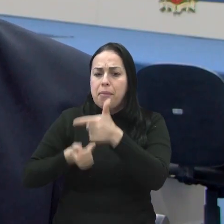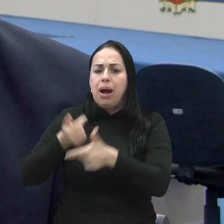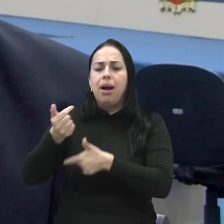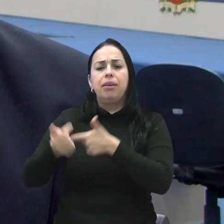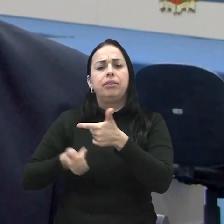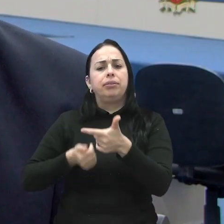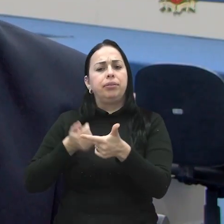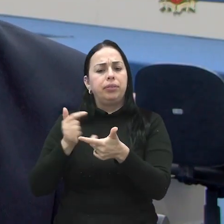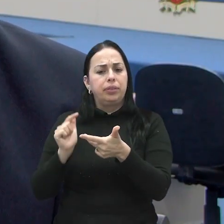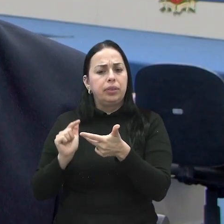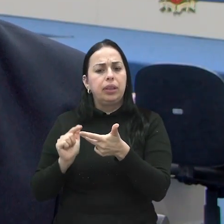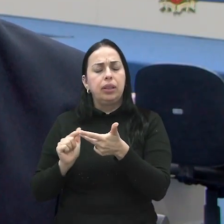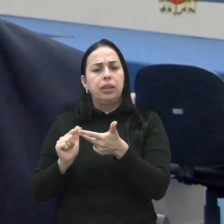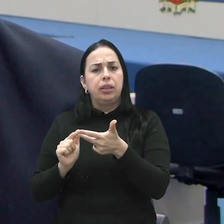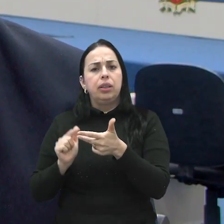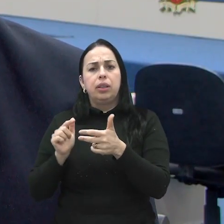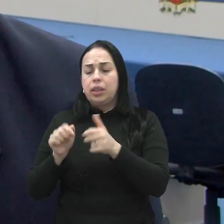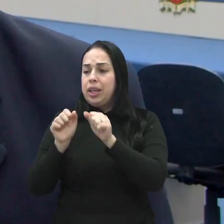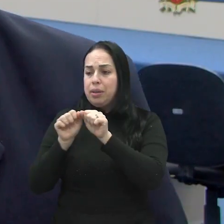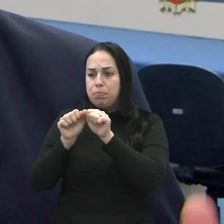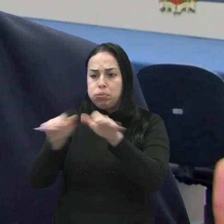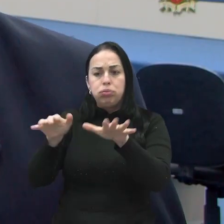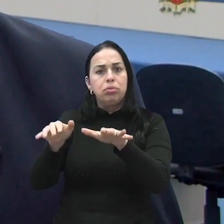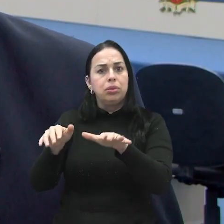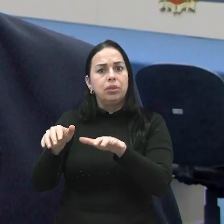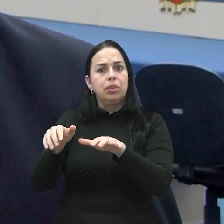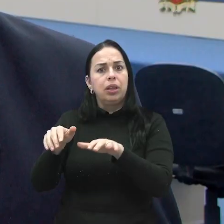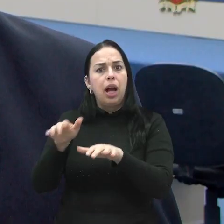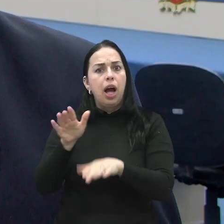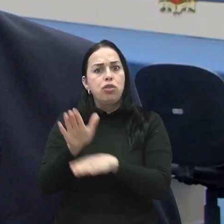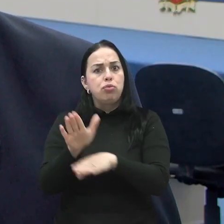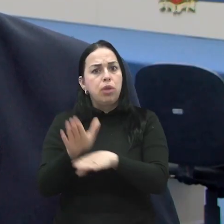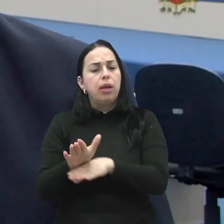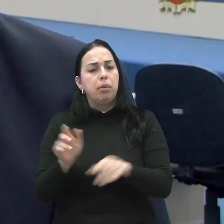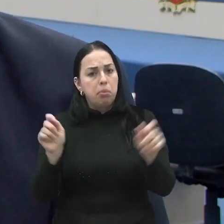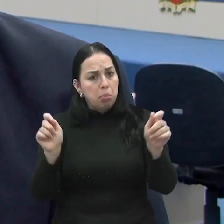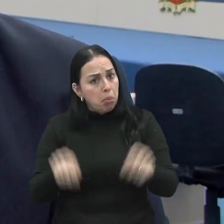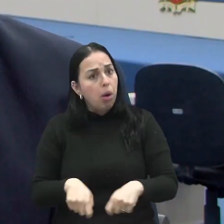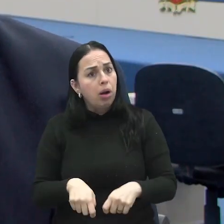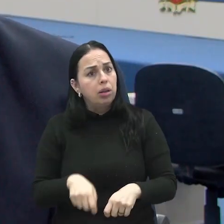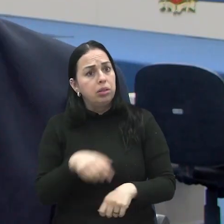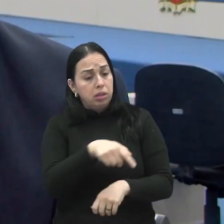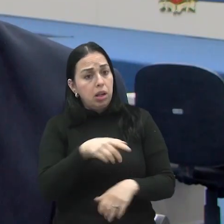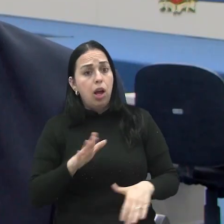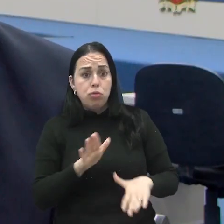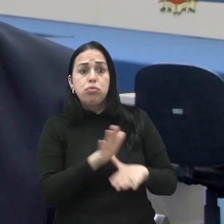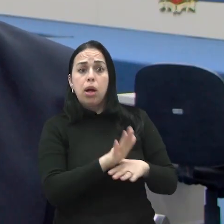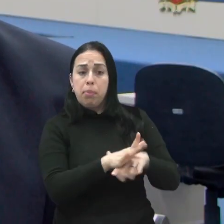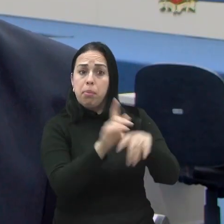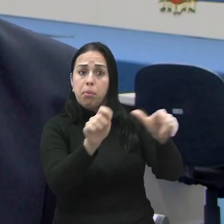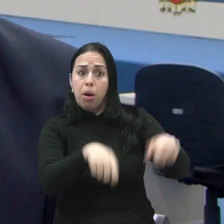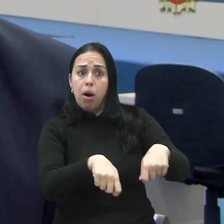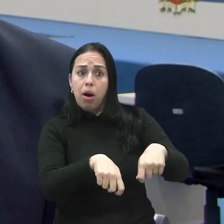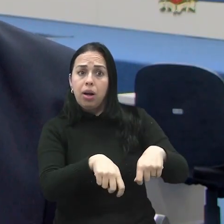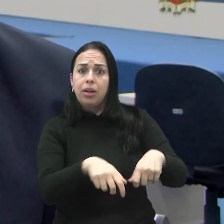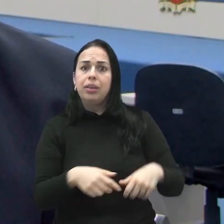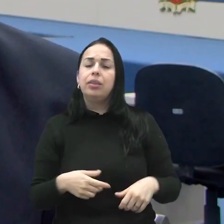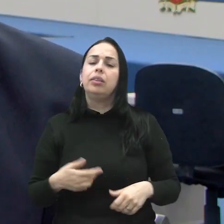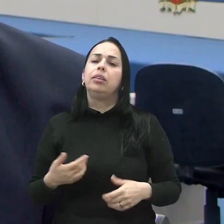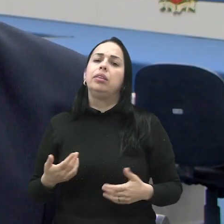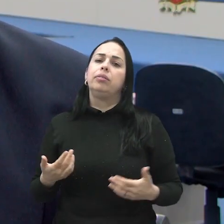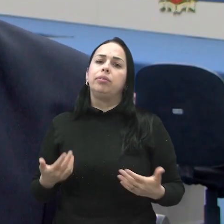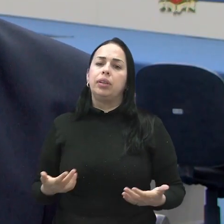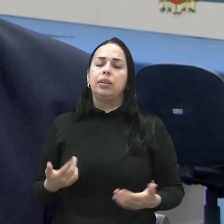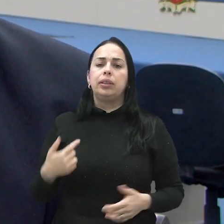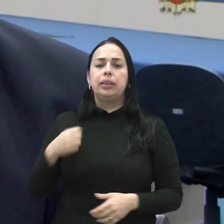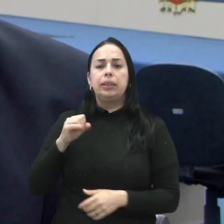trabalhos parlamentares que repercutam na cidade como um todo, isso pode trazer um conforto para a família